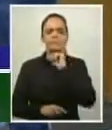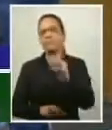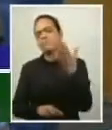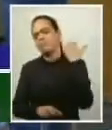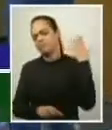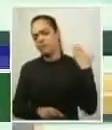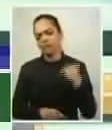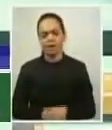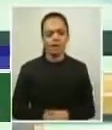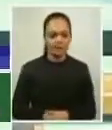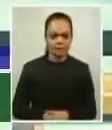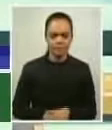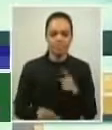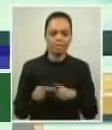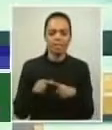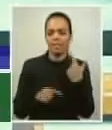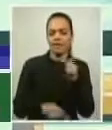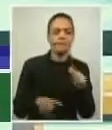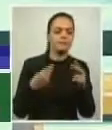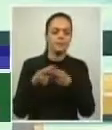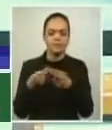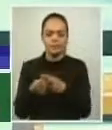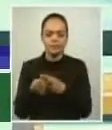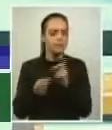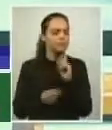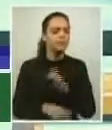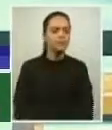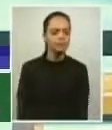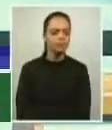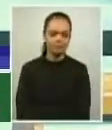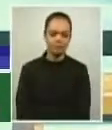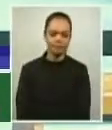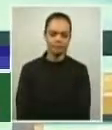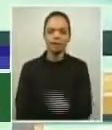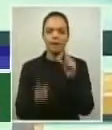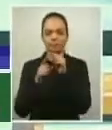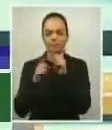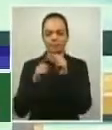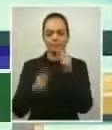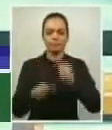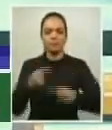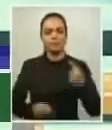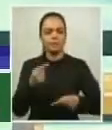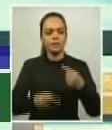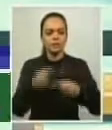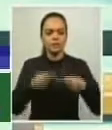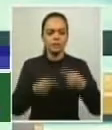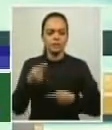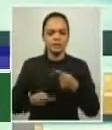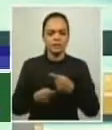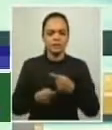porque atrasado porque está fora de uso no sentido rigoroso e que a palavra política nos